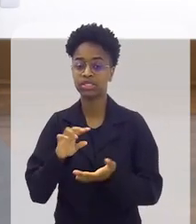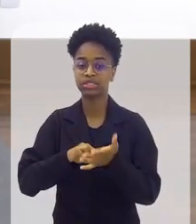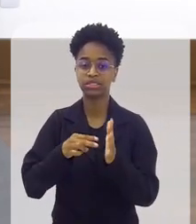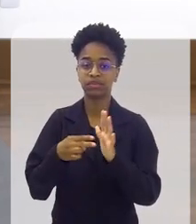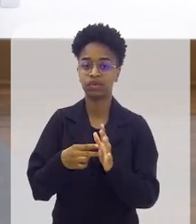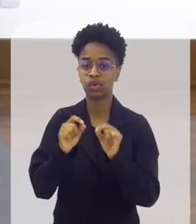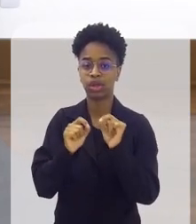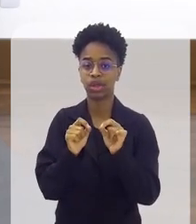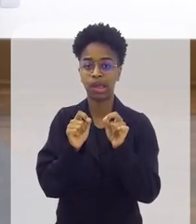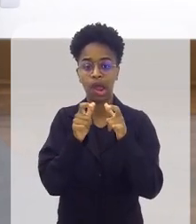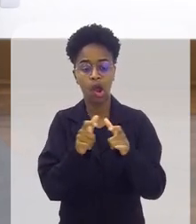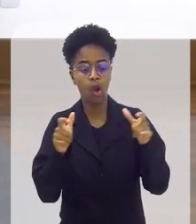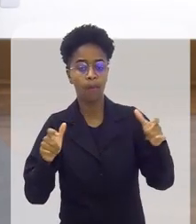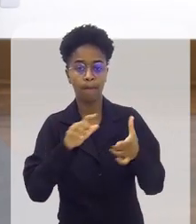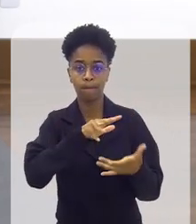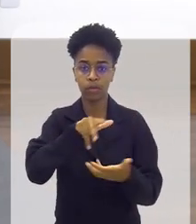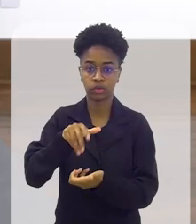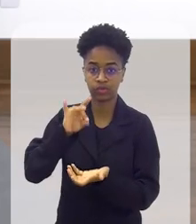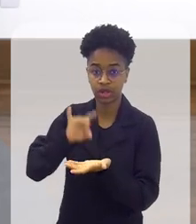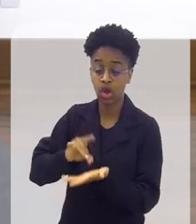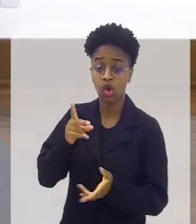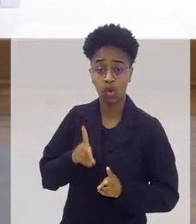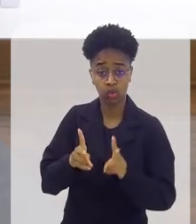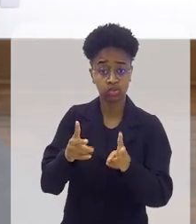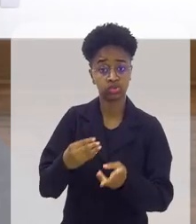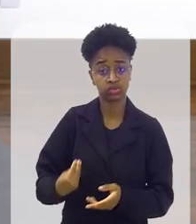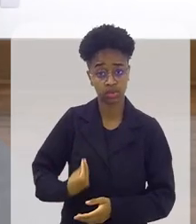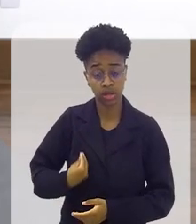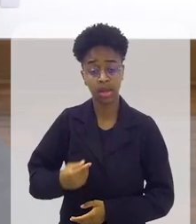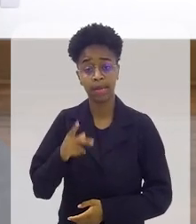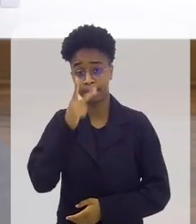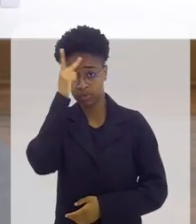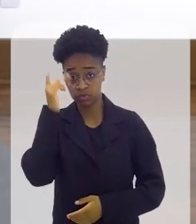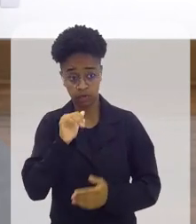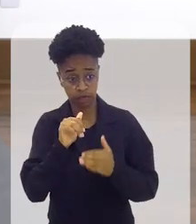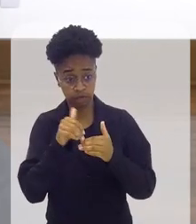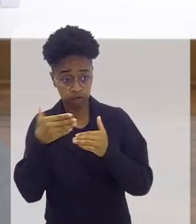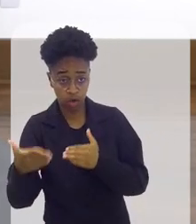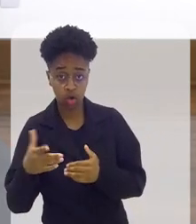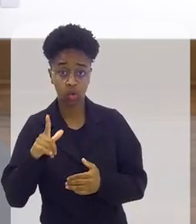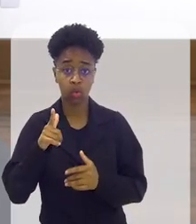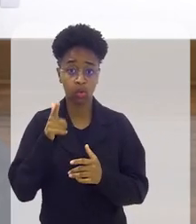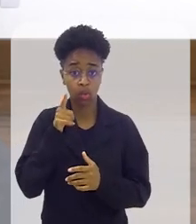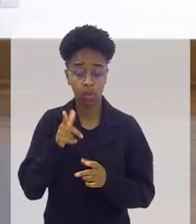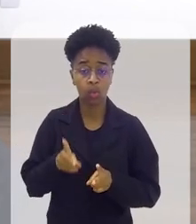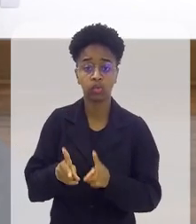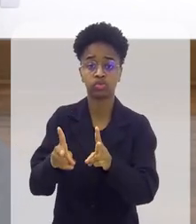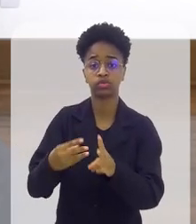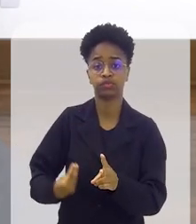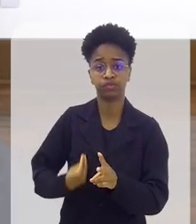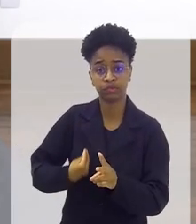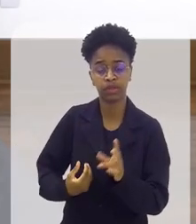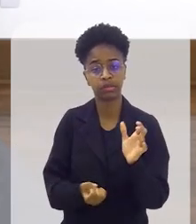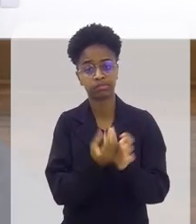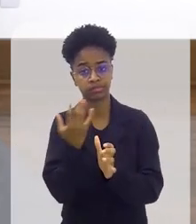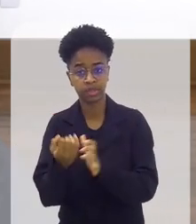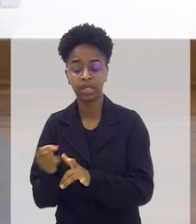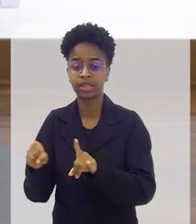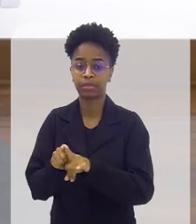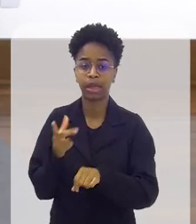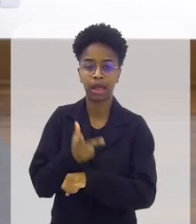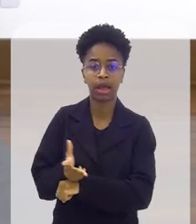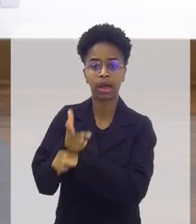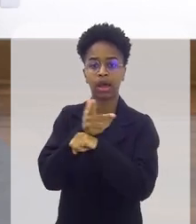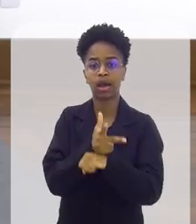extensão do mundo real. O mundo real continua existindo, as pessoas estão aqui fora, estão produzindo, estão vivendo para a câmera gravar